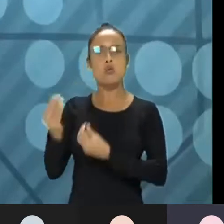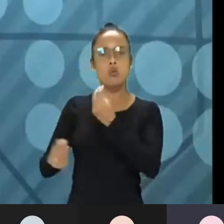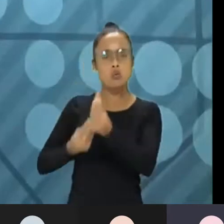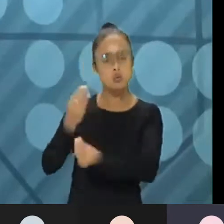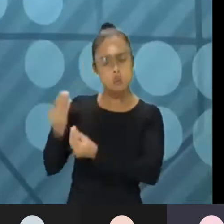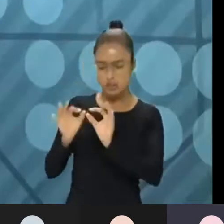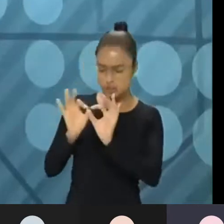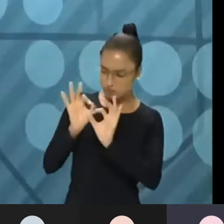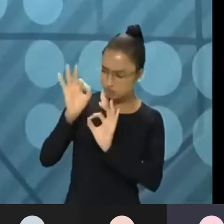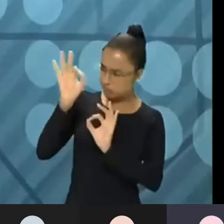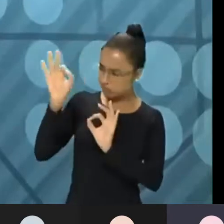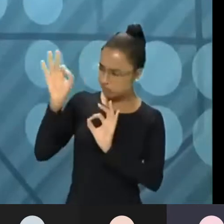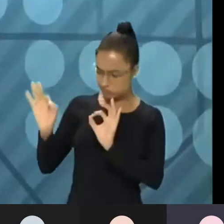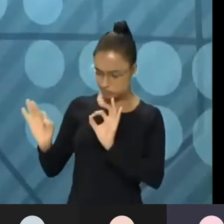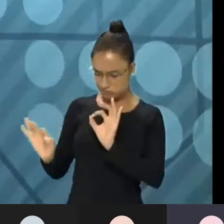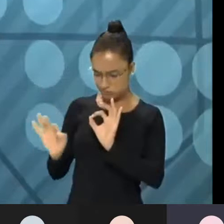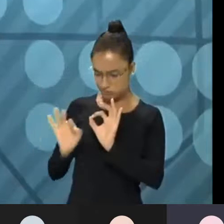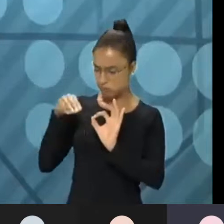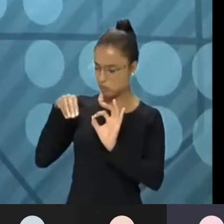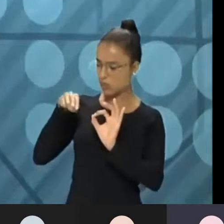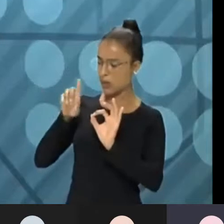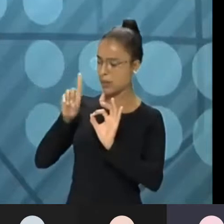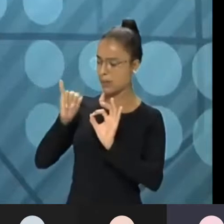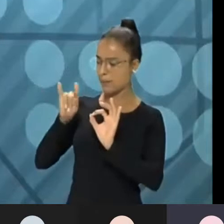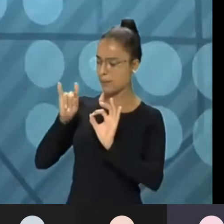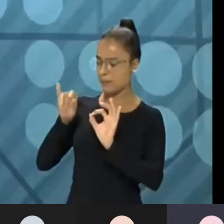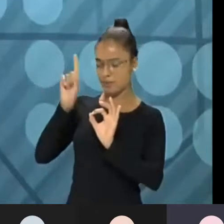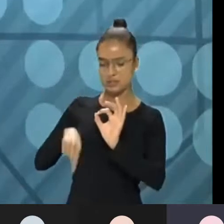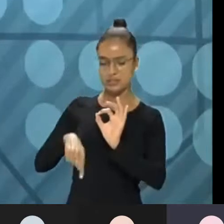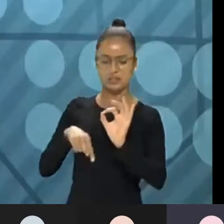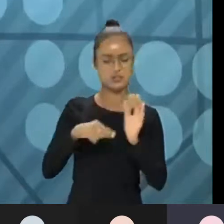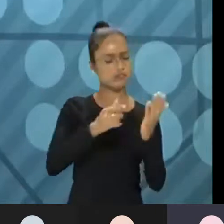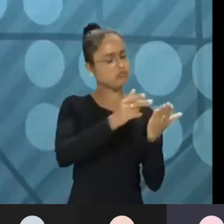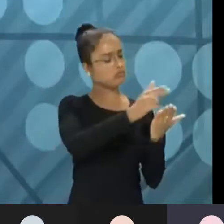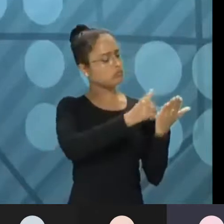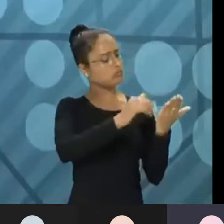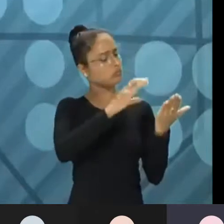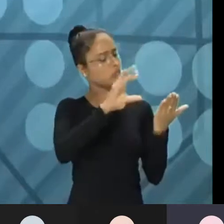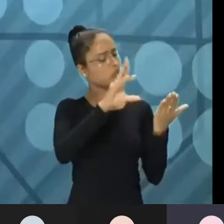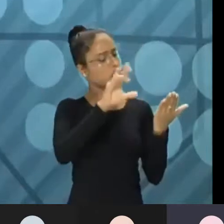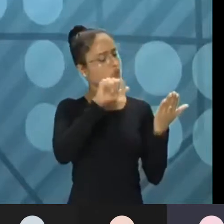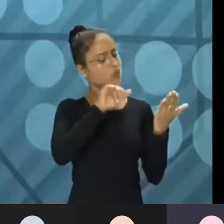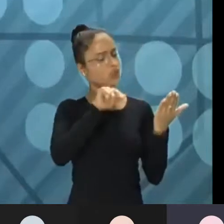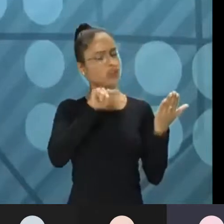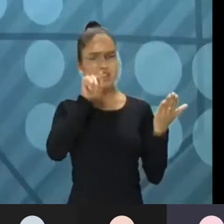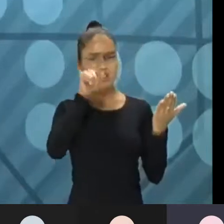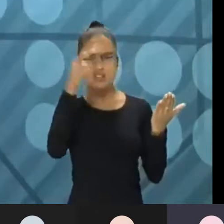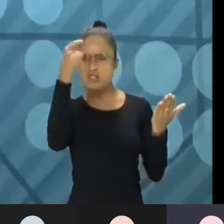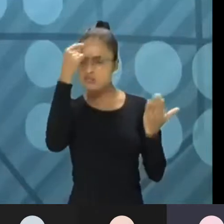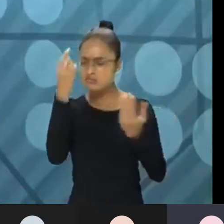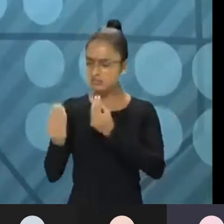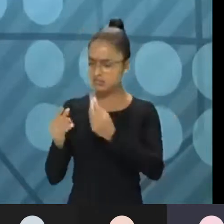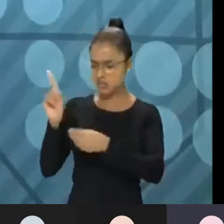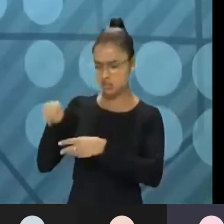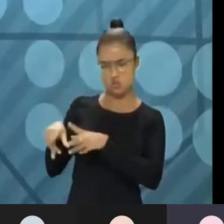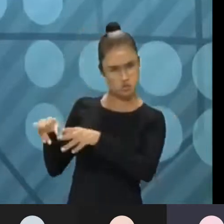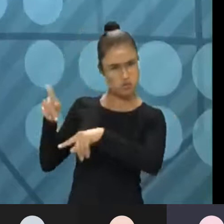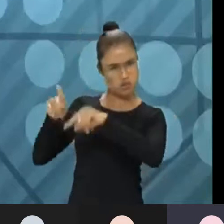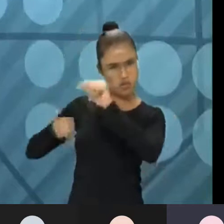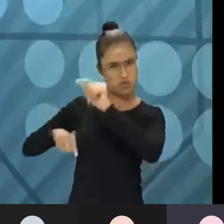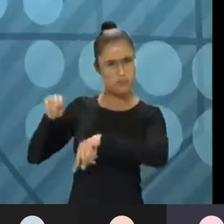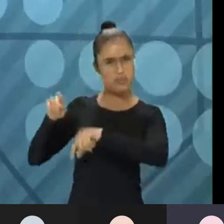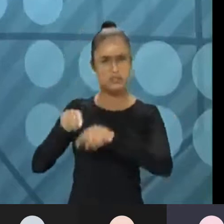com medidas. Então, você não vai fazer só um croquis similar àquilo que você pensa que é o objeto. Não,